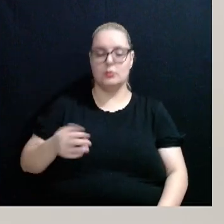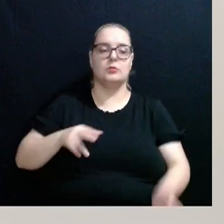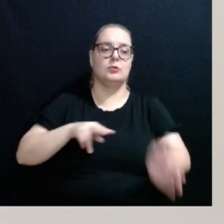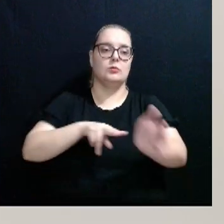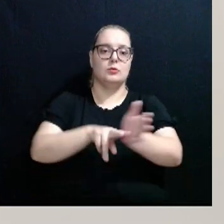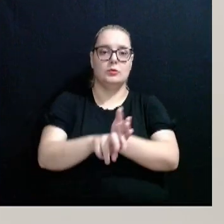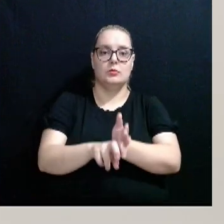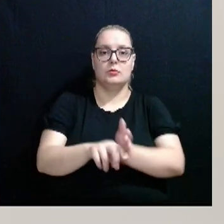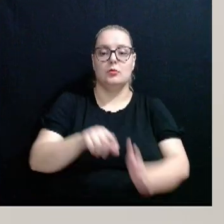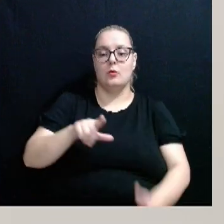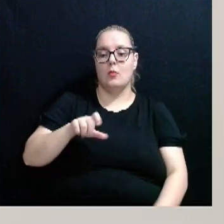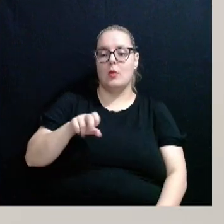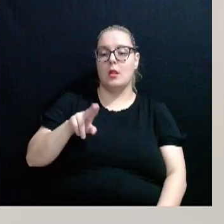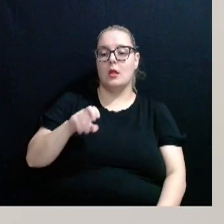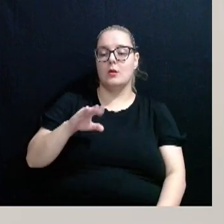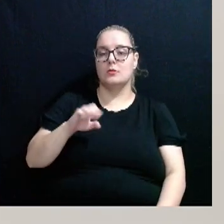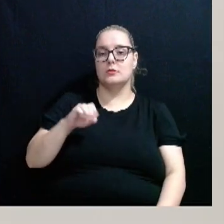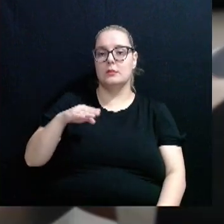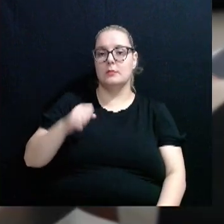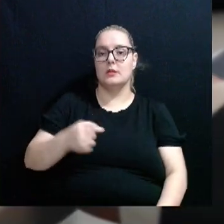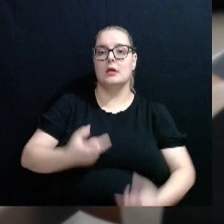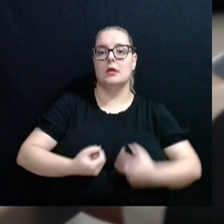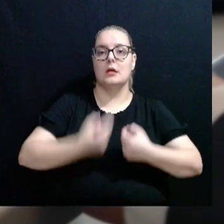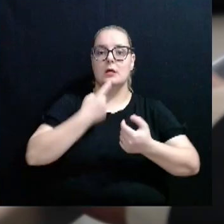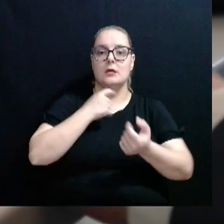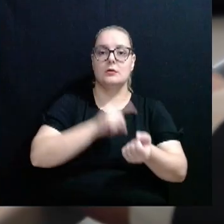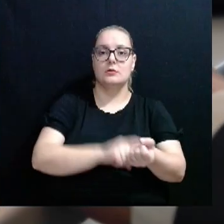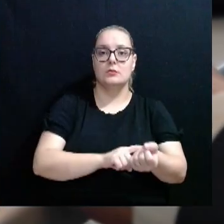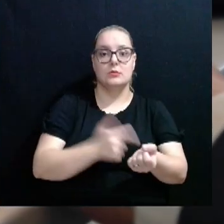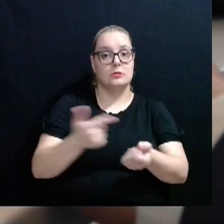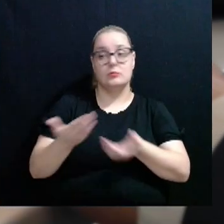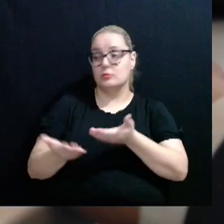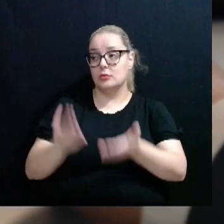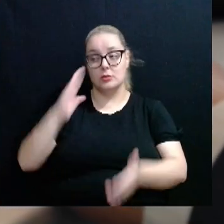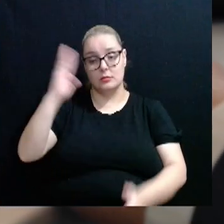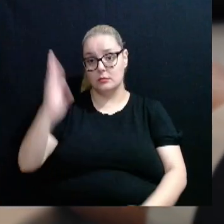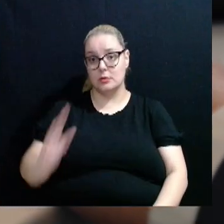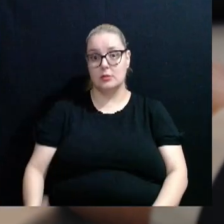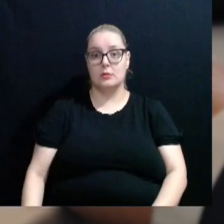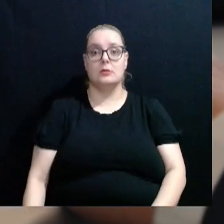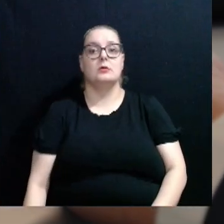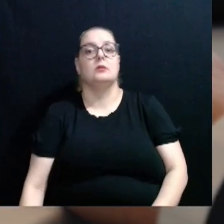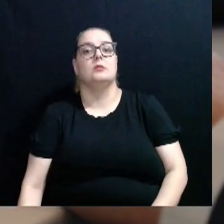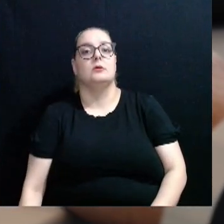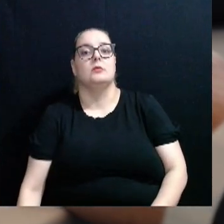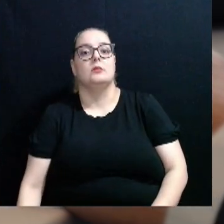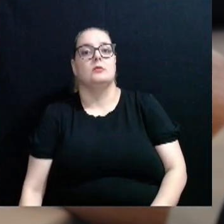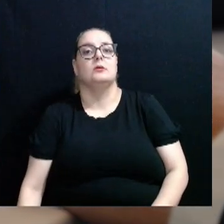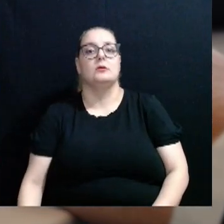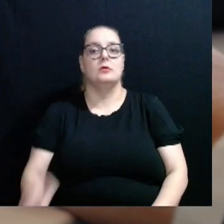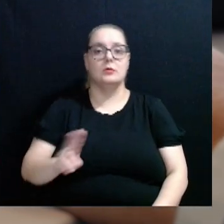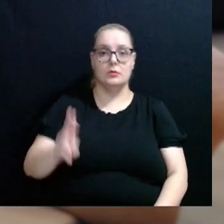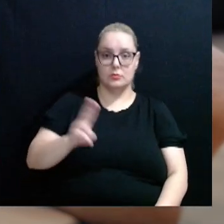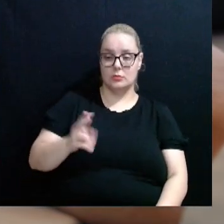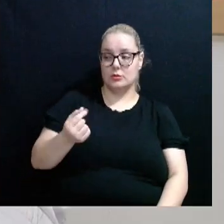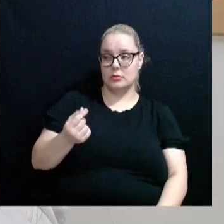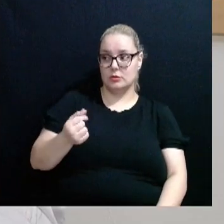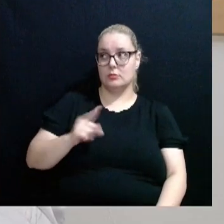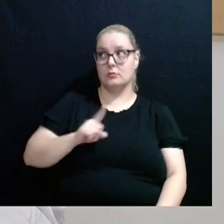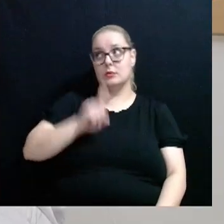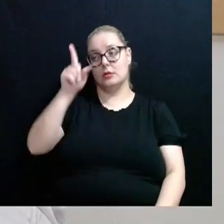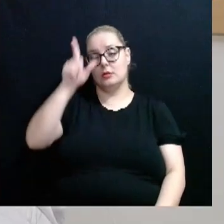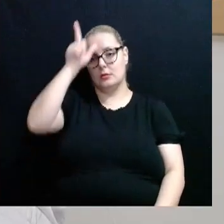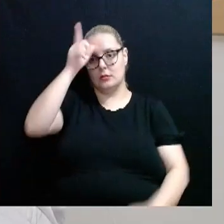leucemia e não tinha tratamento no Brasil. Ele usou esse dinheiro para viajar para a Alemanha, fez um tratamento na Alemanha e